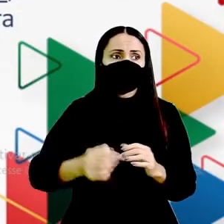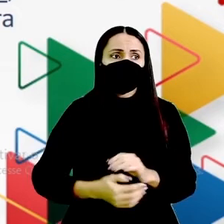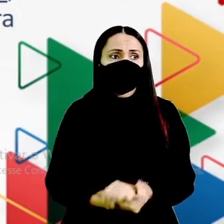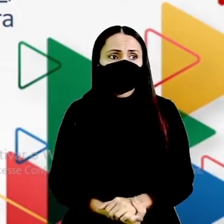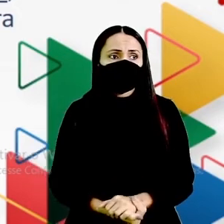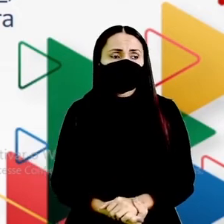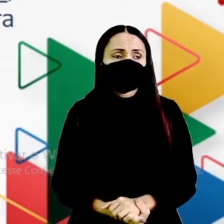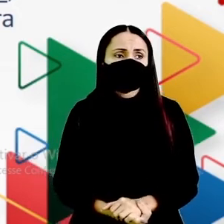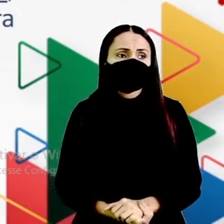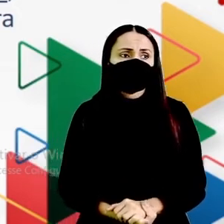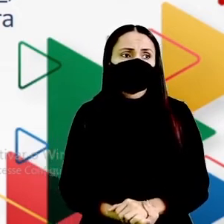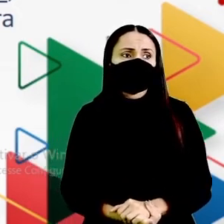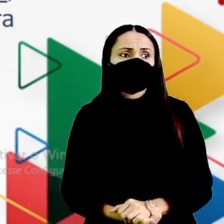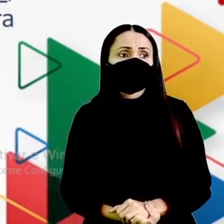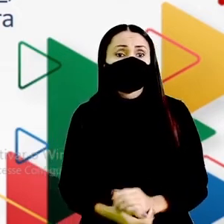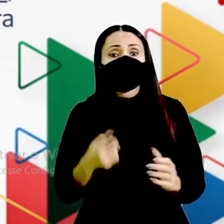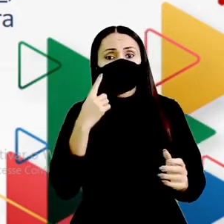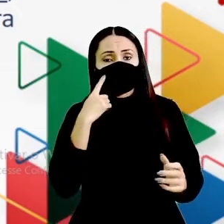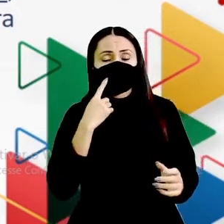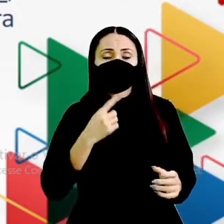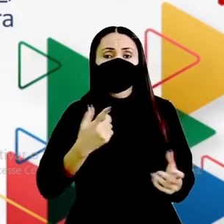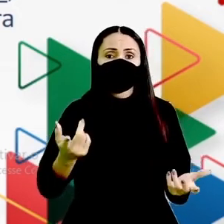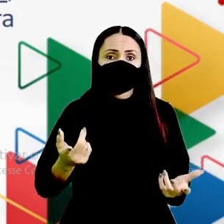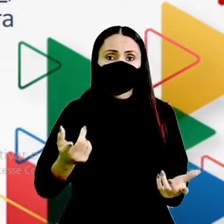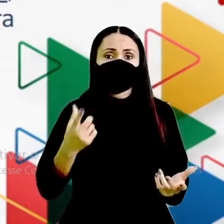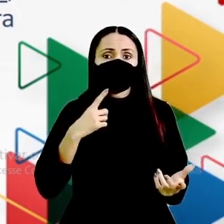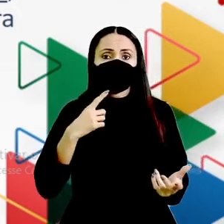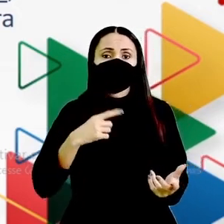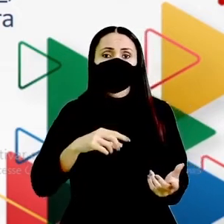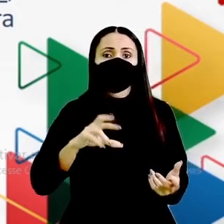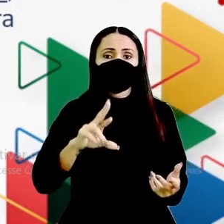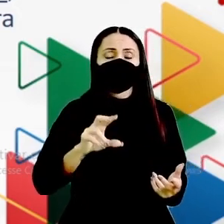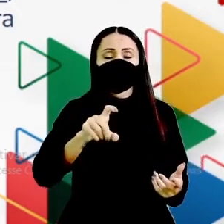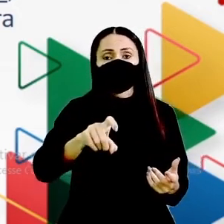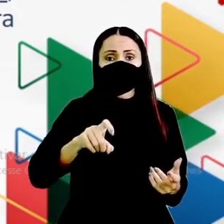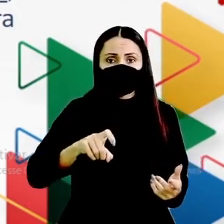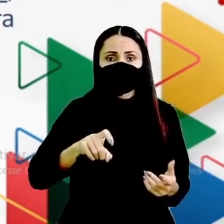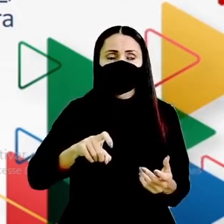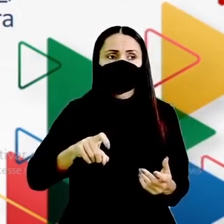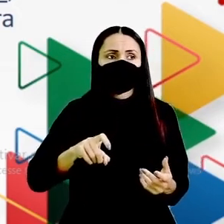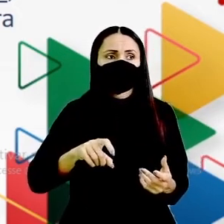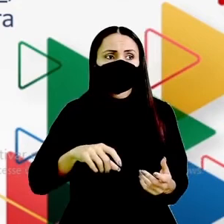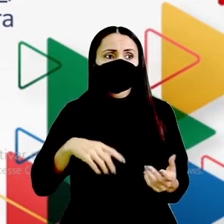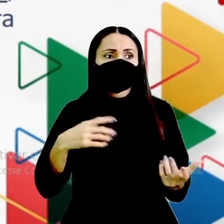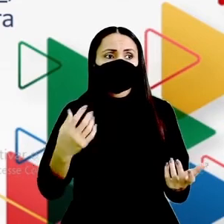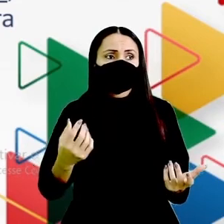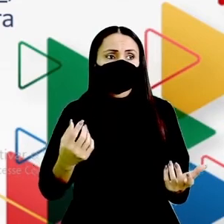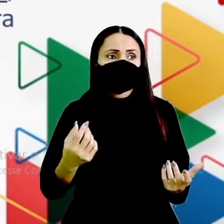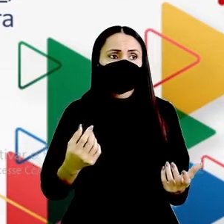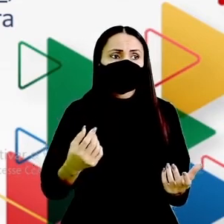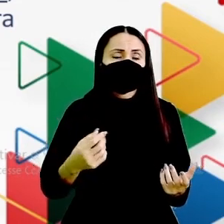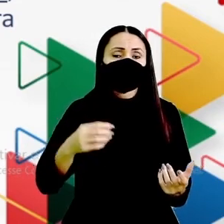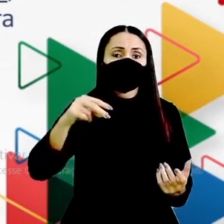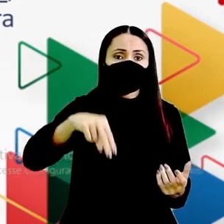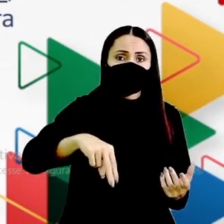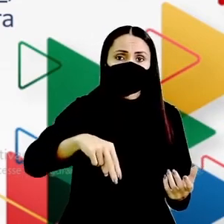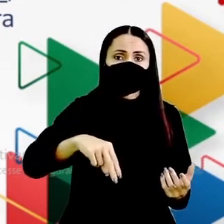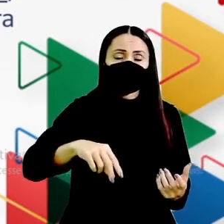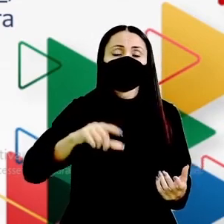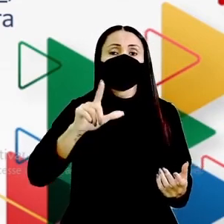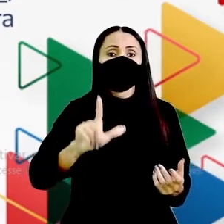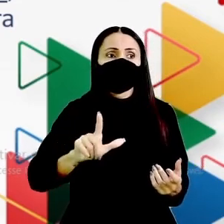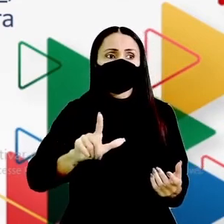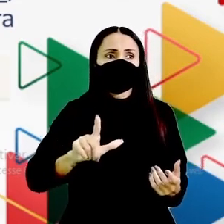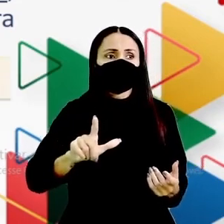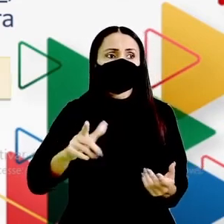tem o R, já tem o X, X. já tem o I, tem o N, tem o L. Dá uma decorebinha